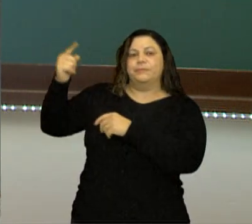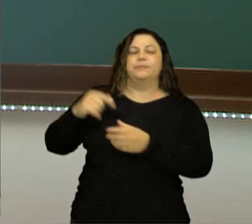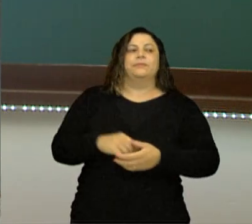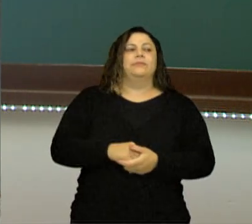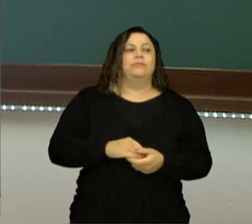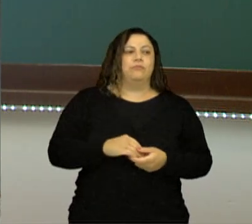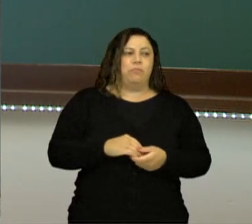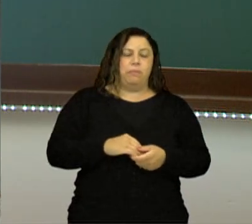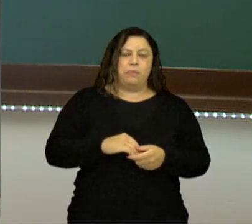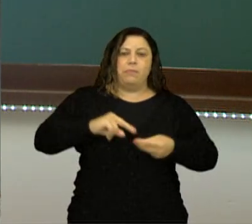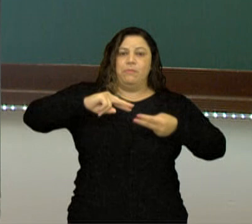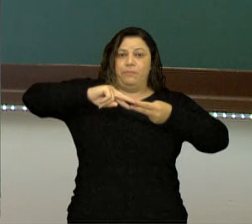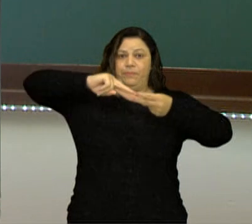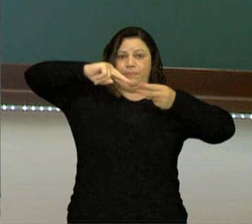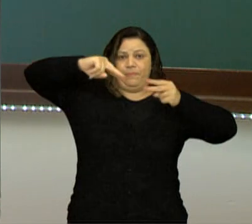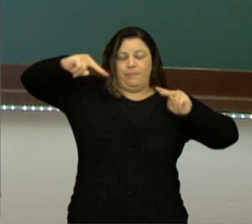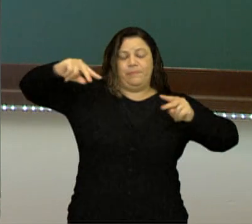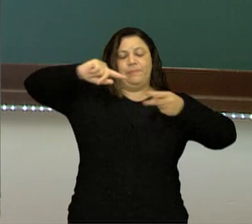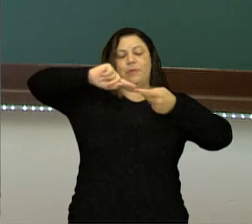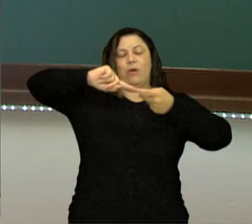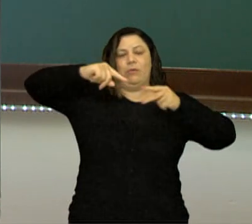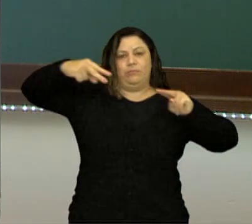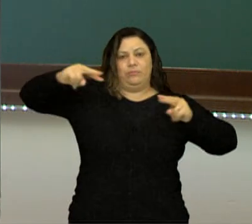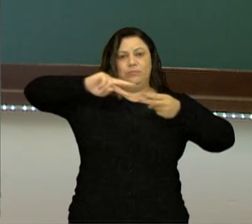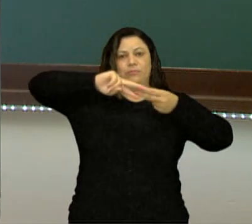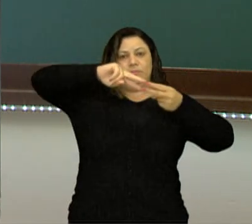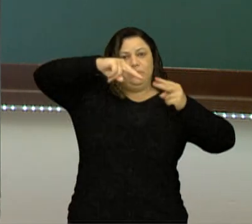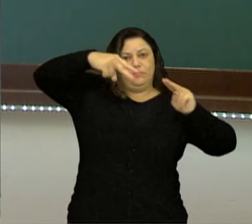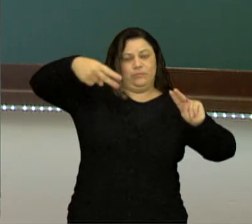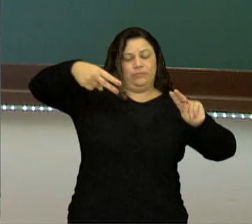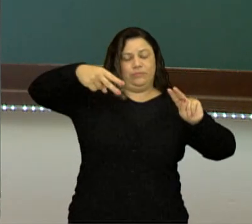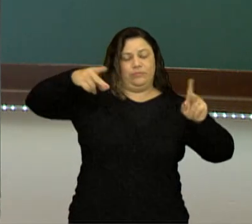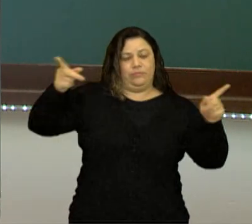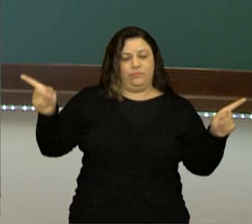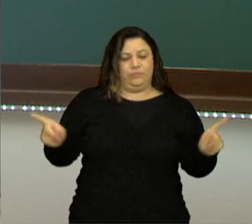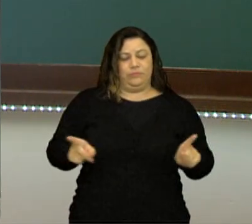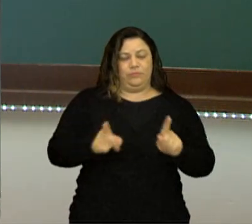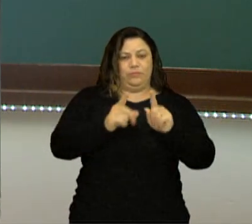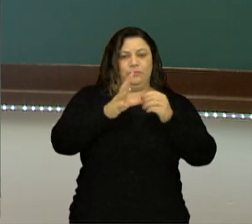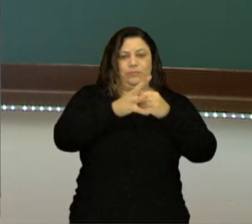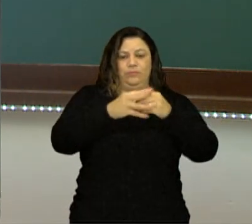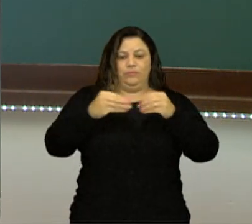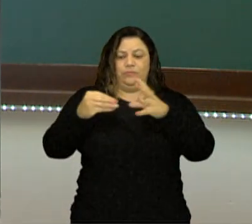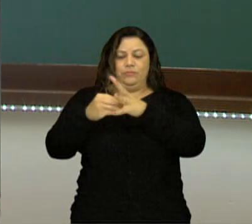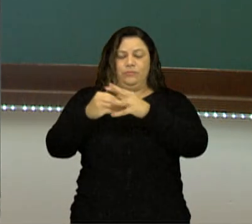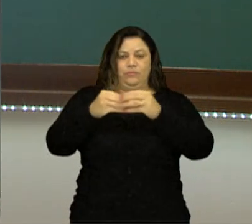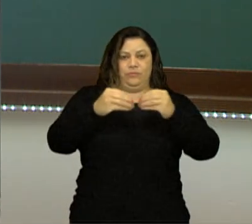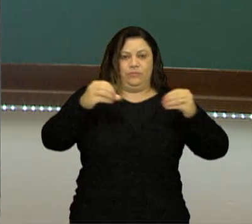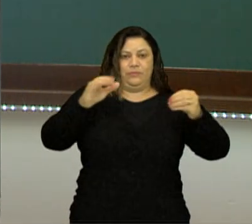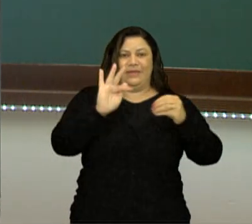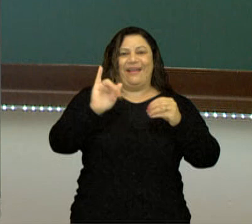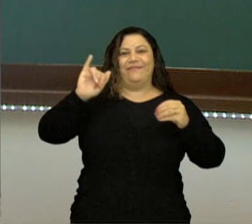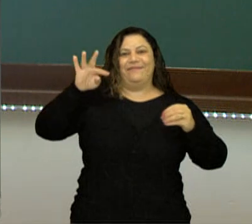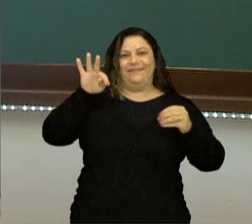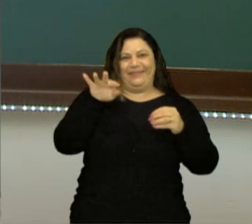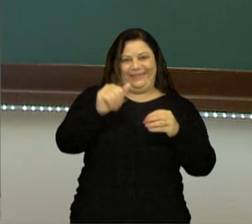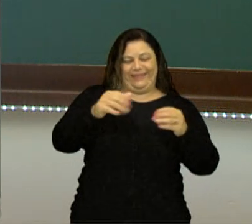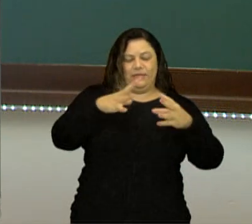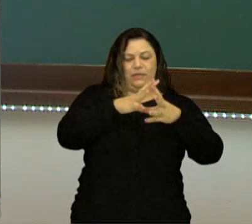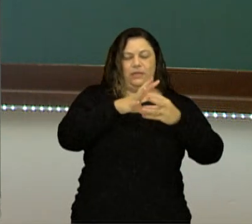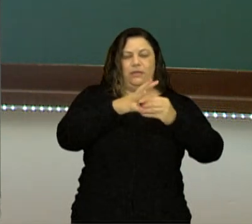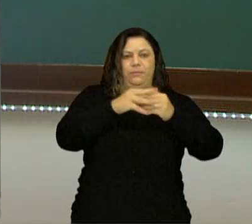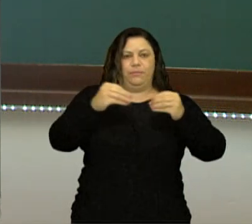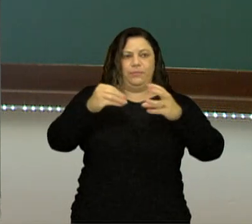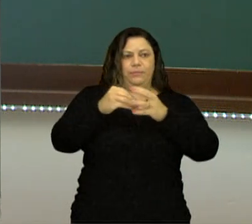produz uma... É uma, ali uma complementar para ela e a fita da direita produz a sua complementar. Por isso chamado semiconservativa.